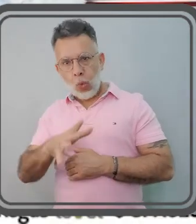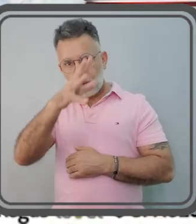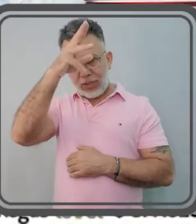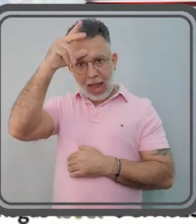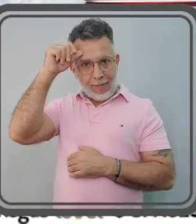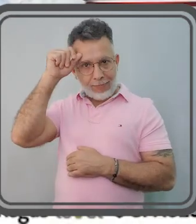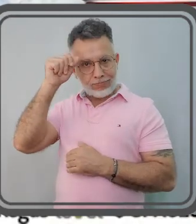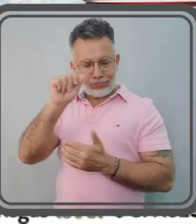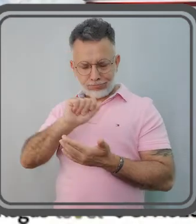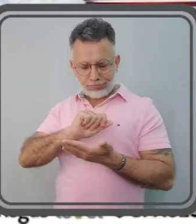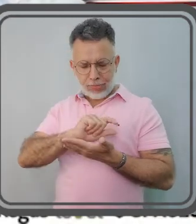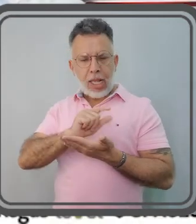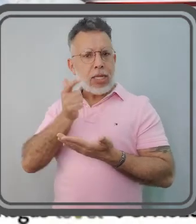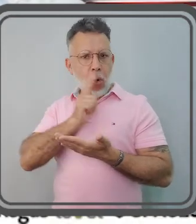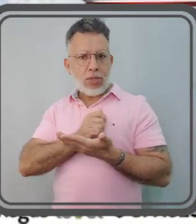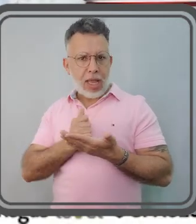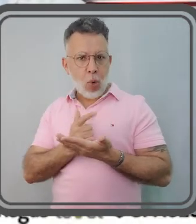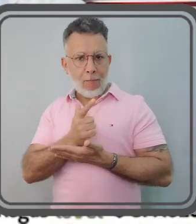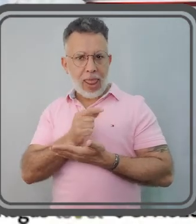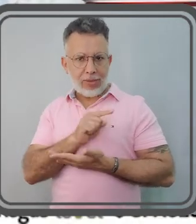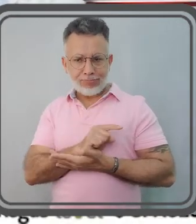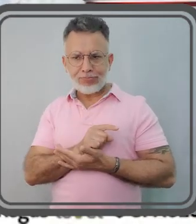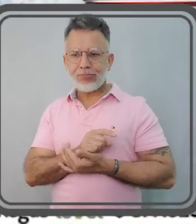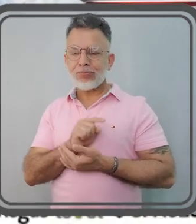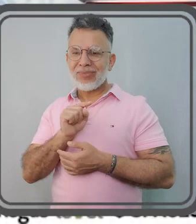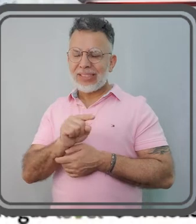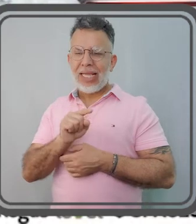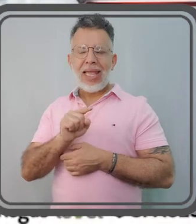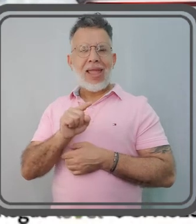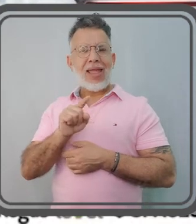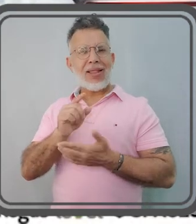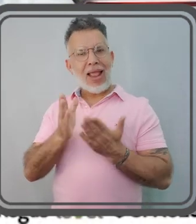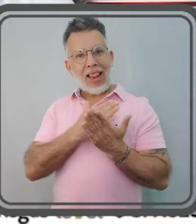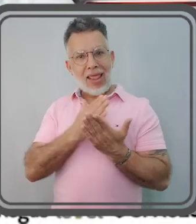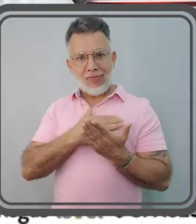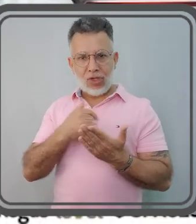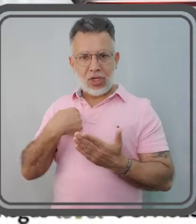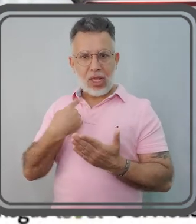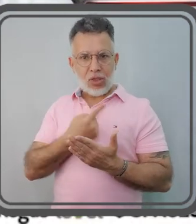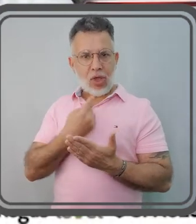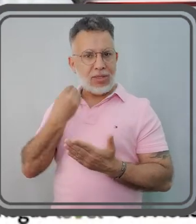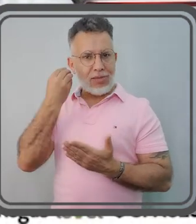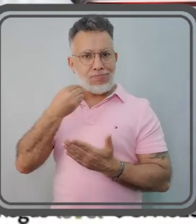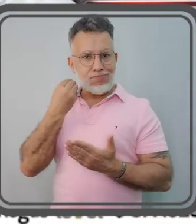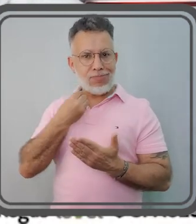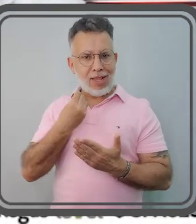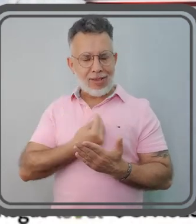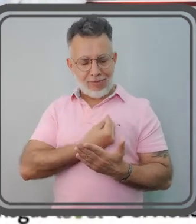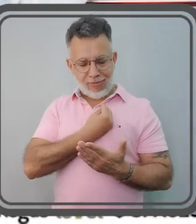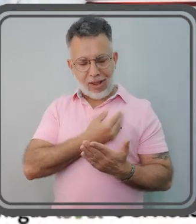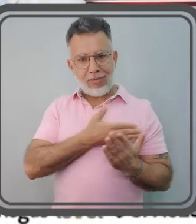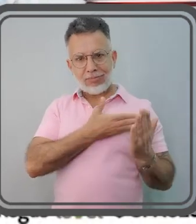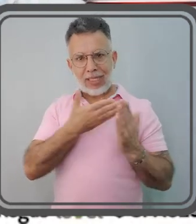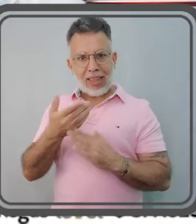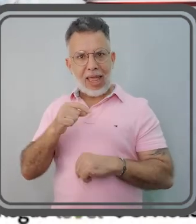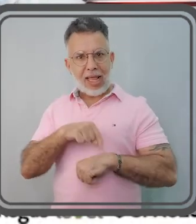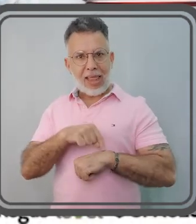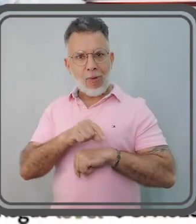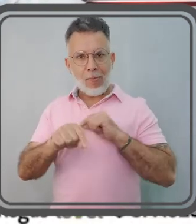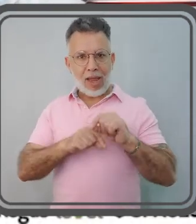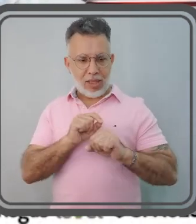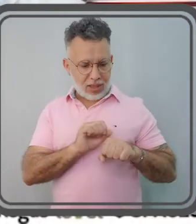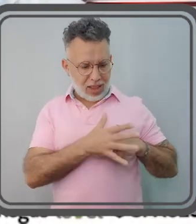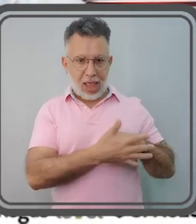gente mostra a nossa trajetória, a nossa história. Porque naquele momento de lockdown ali, estava todo mundo desesperado, inclusive a gente, mas nós já